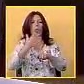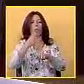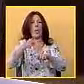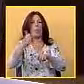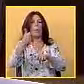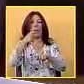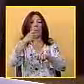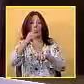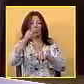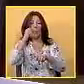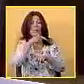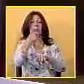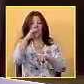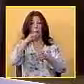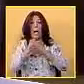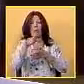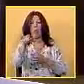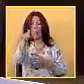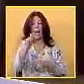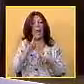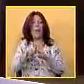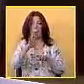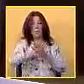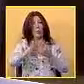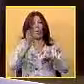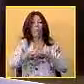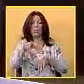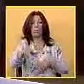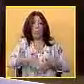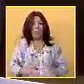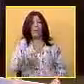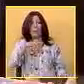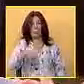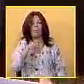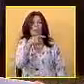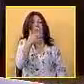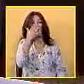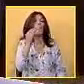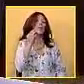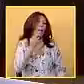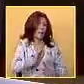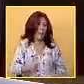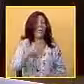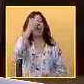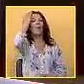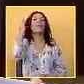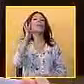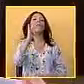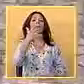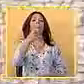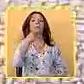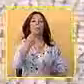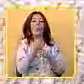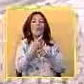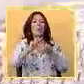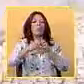atual presidente da Comissão Europeia só pelo facto de ser português é um sentimento parolo. Frederico Duarte Carvalho diz que as questões nacionais